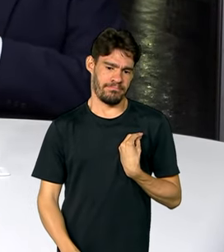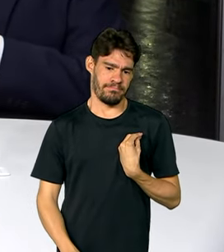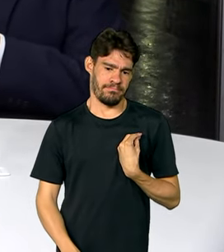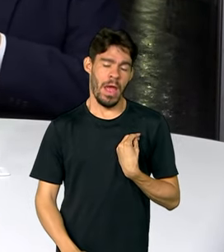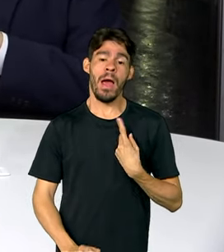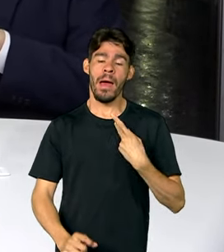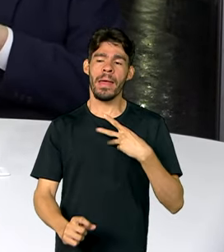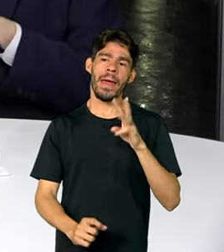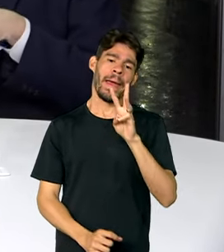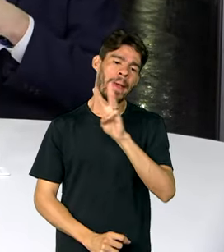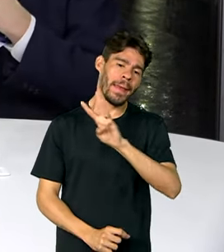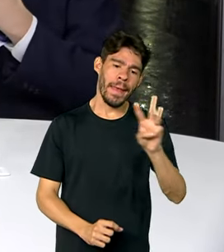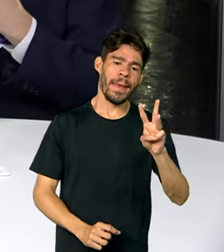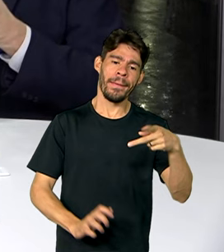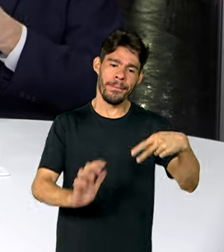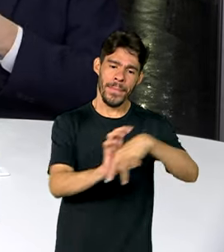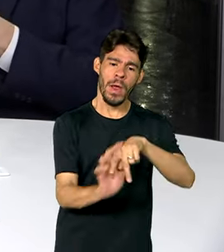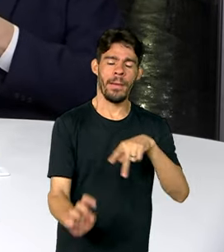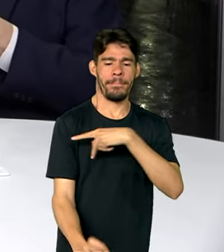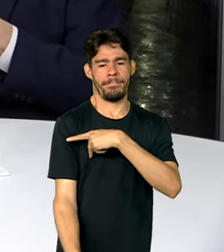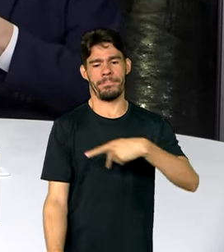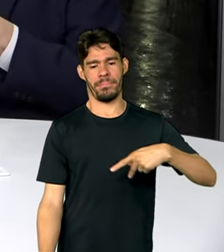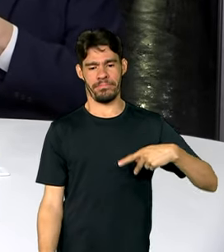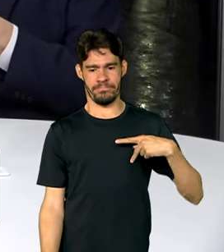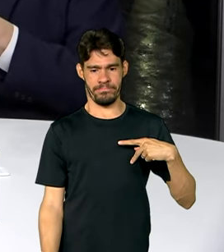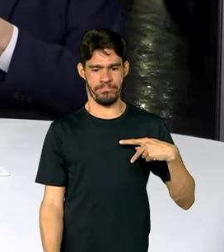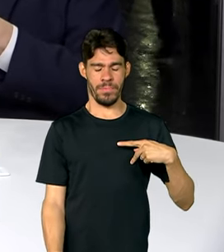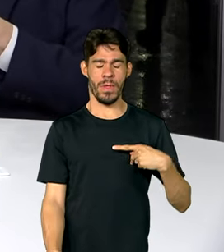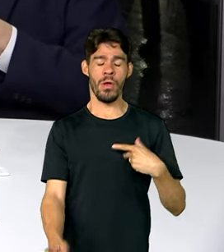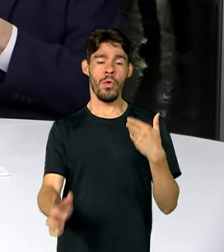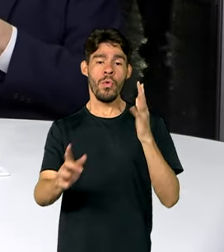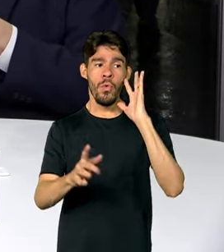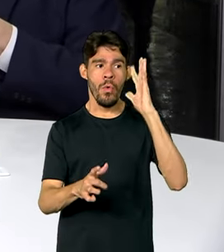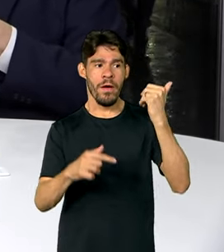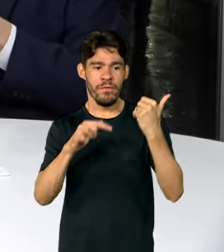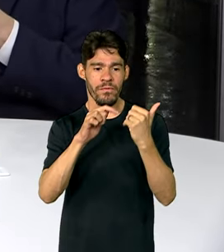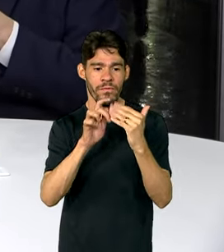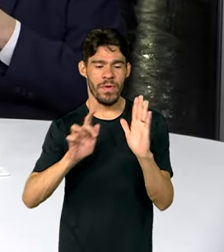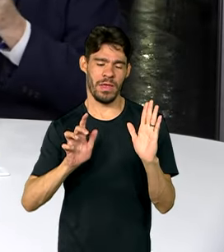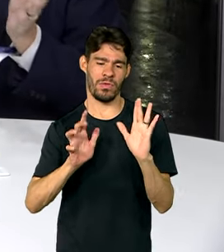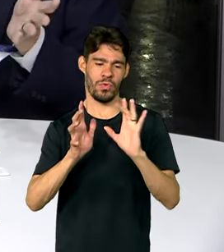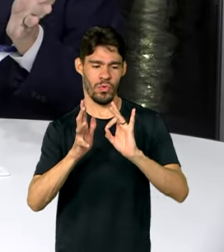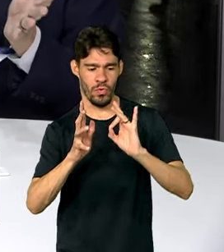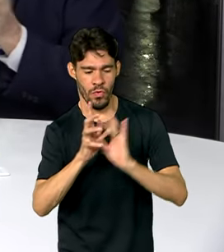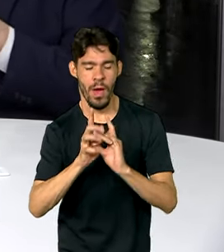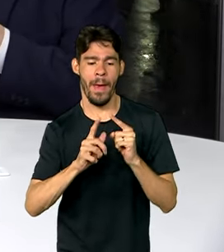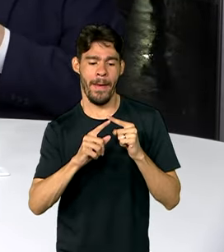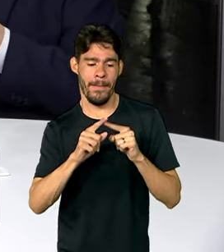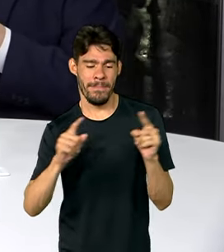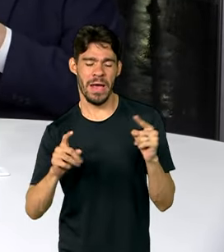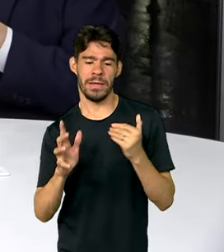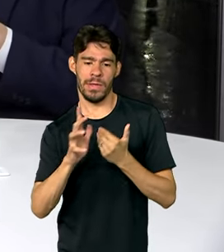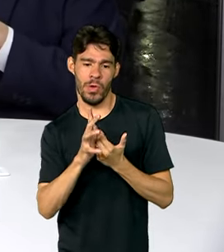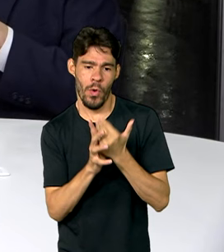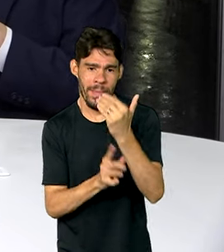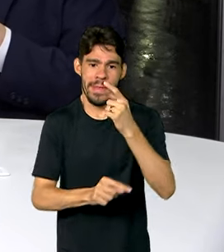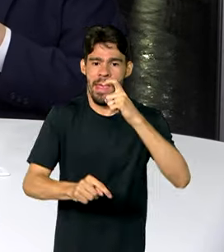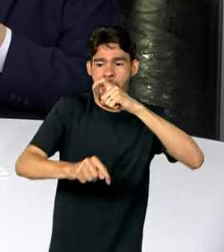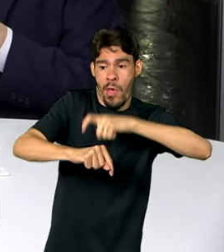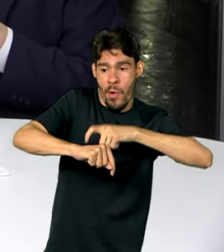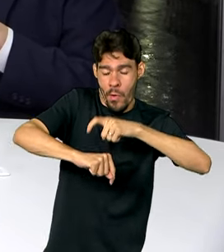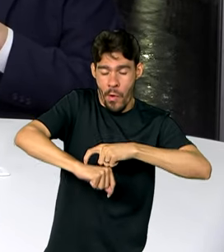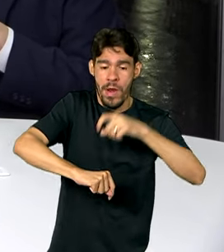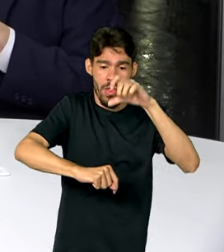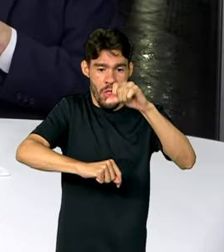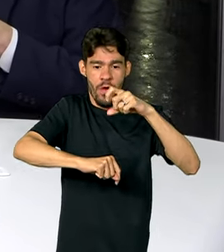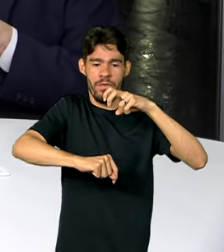própria presidência, o ato de abertura oficial, né? Mas desde as 9 da manhã, aqui no COBRA, nós